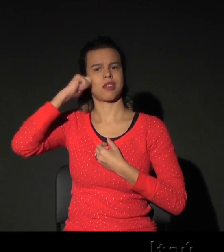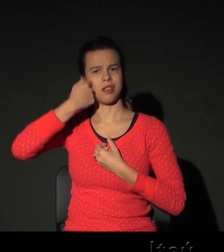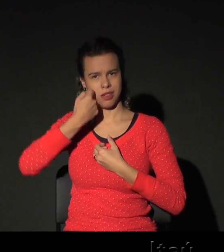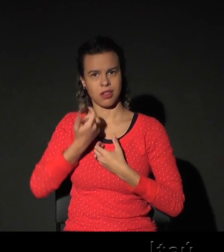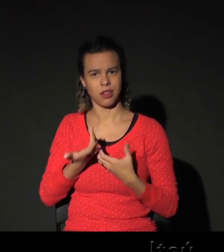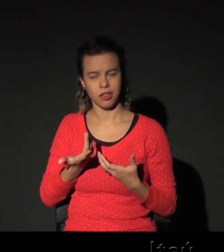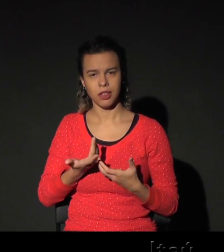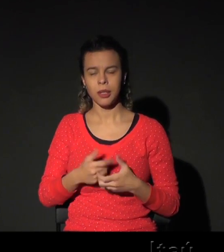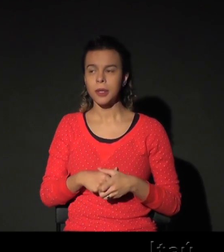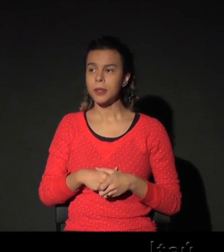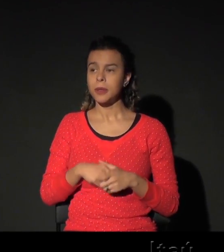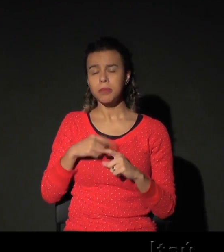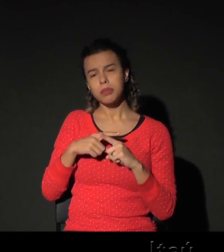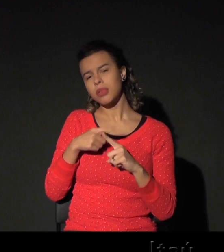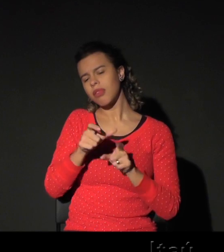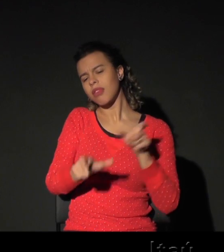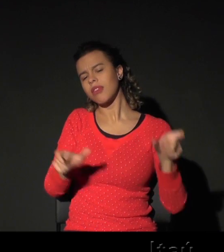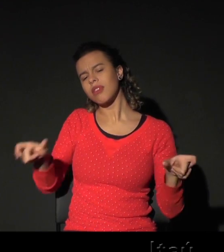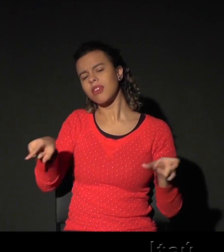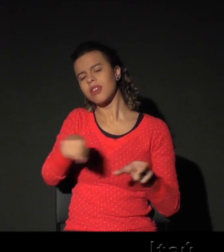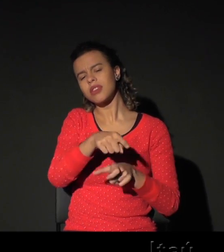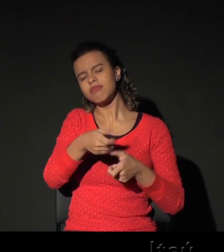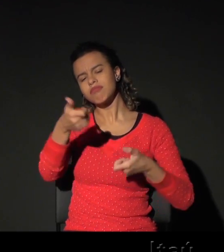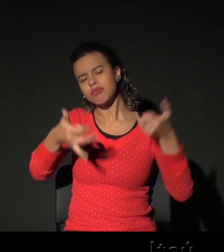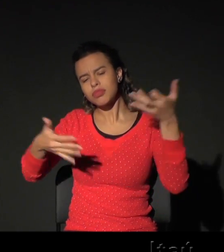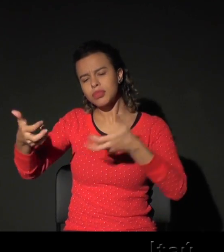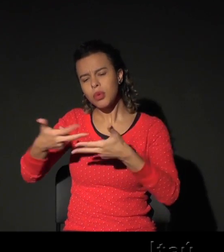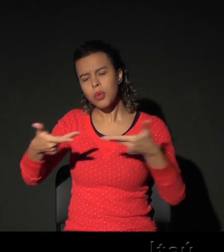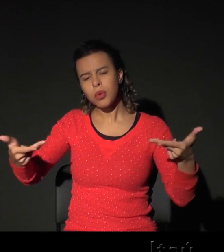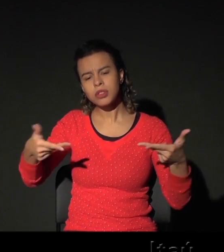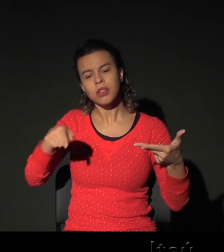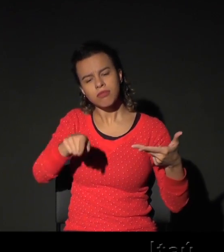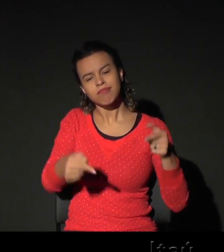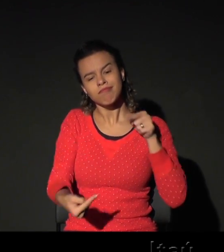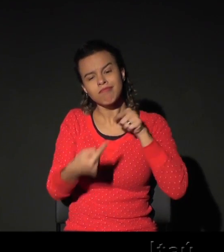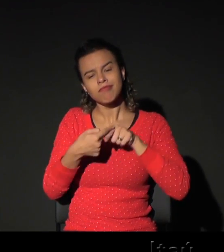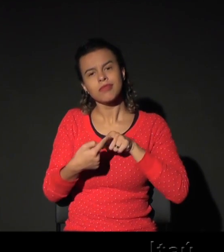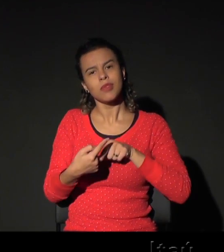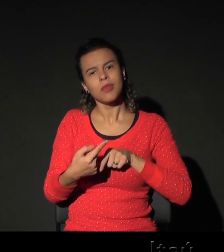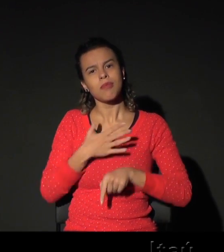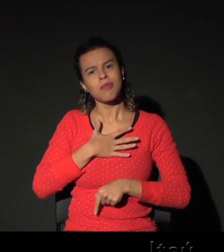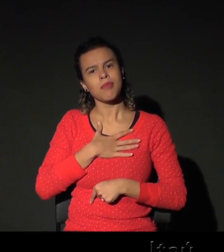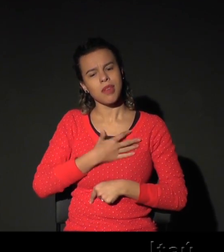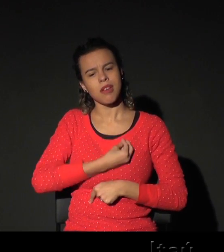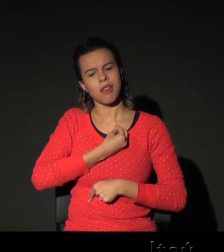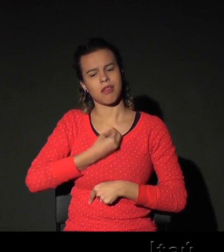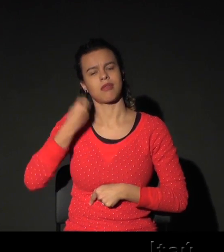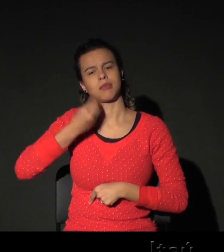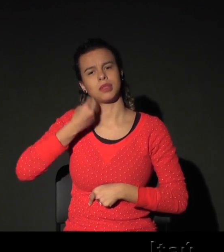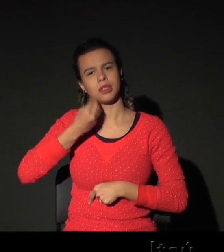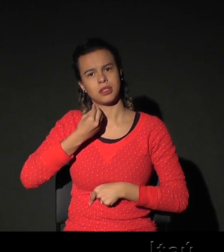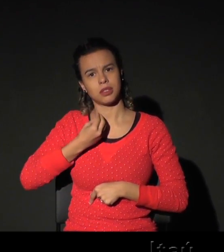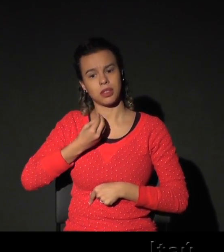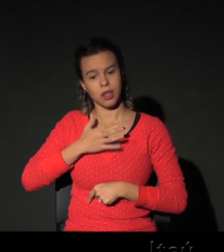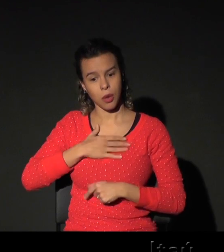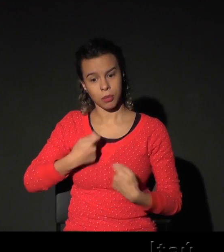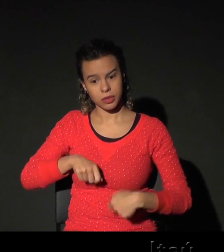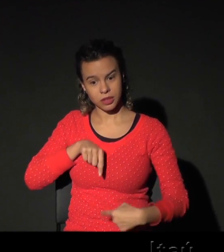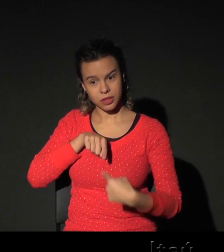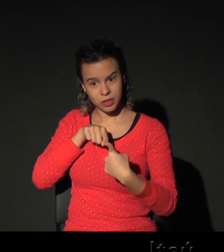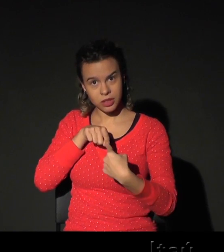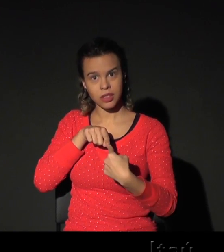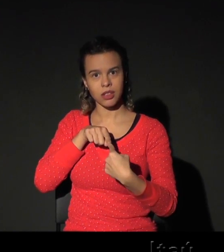negra né porque elas estavam falando de coisas que me diziam respeito e quanto que é importante a gente se identificar num país que teve quatro gerações de